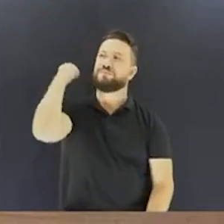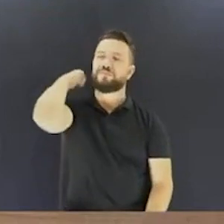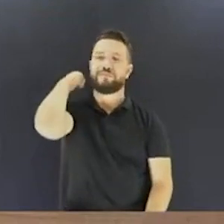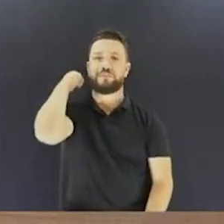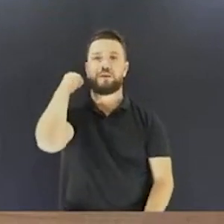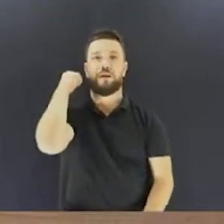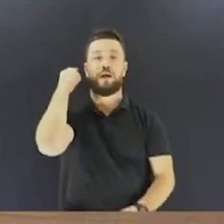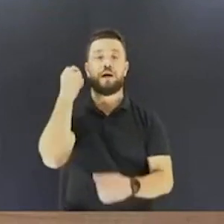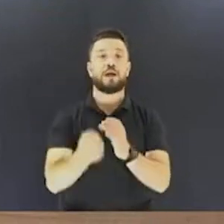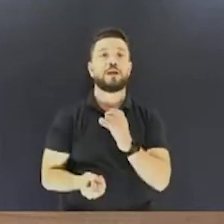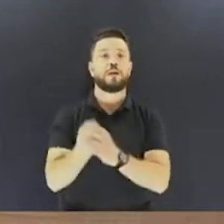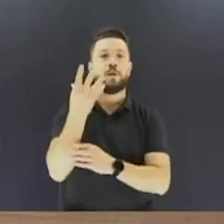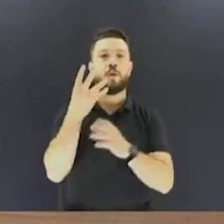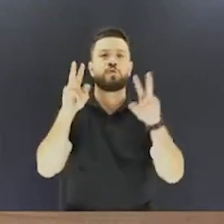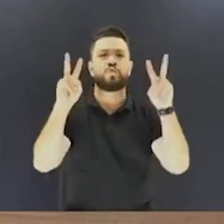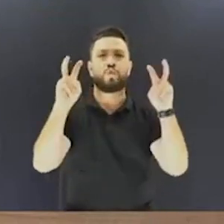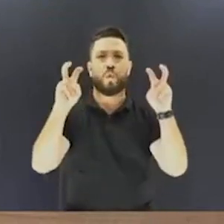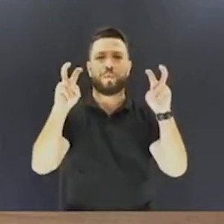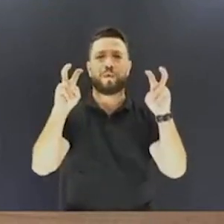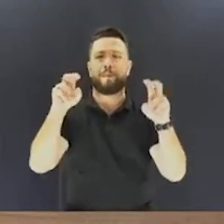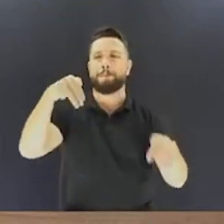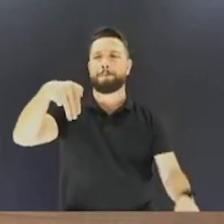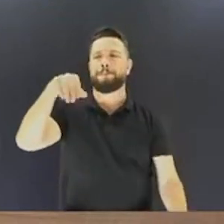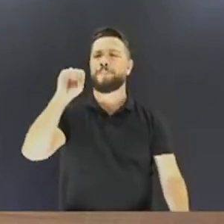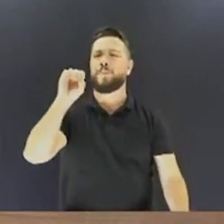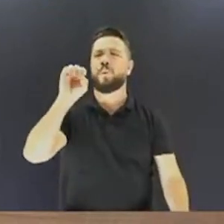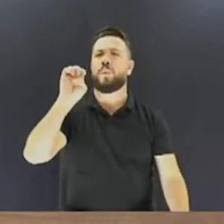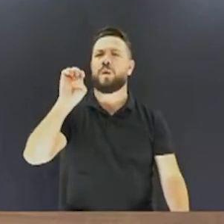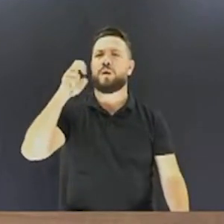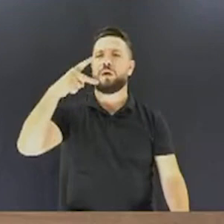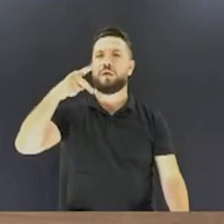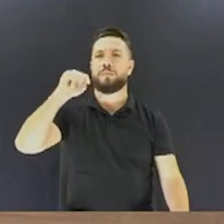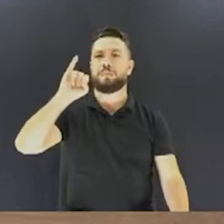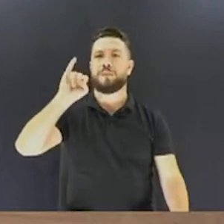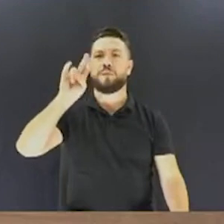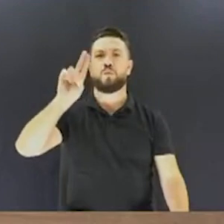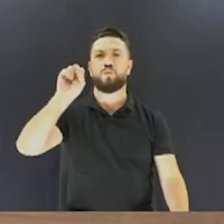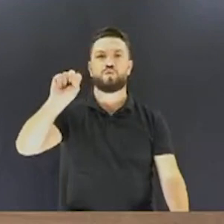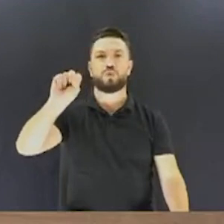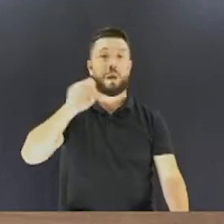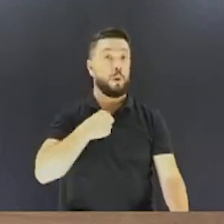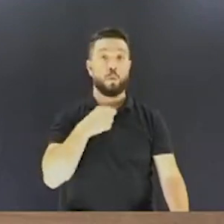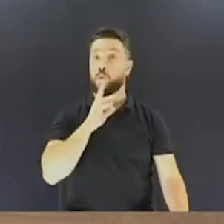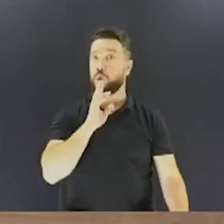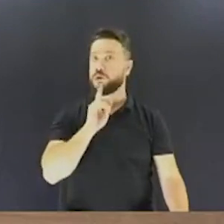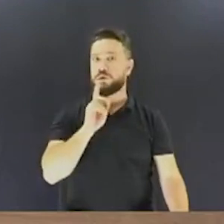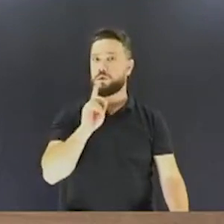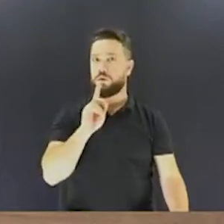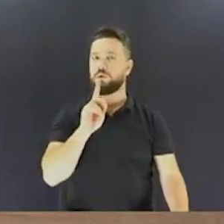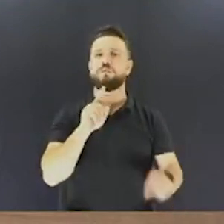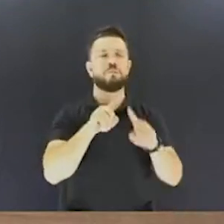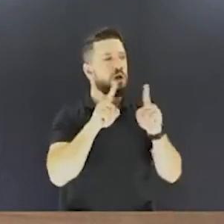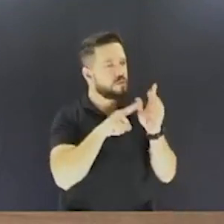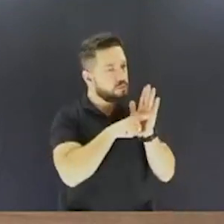da síndrome de Moebius, né? E aí eu prontamente não conhecia do assunto, fui pesquisar, falei, não, é importante que a gente faça, e